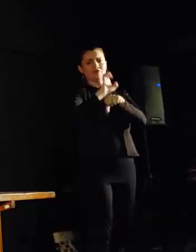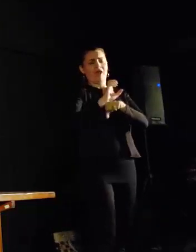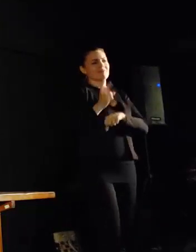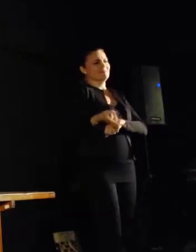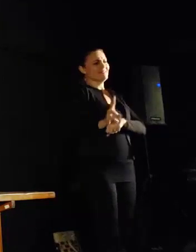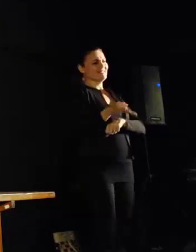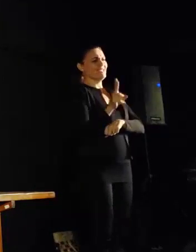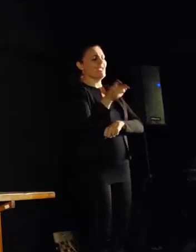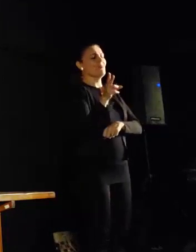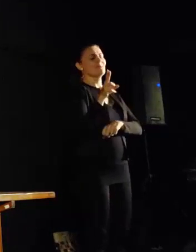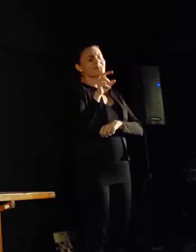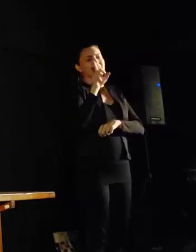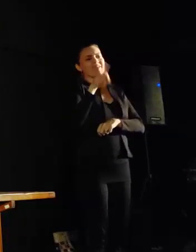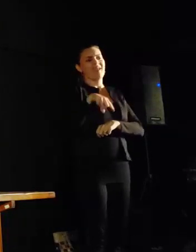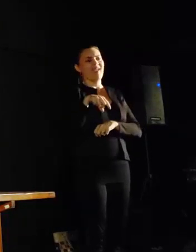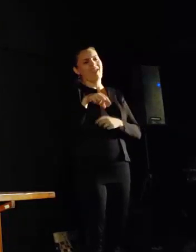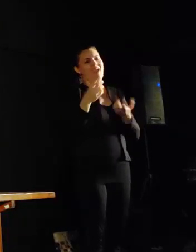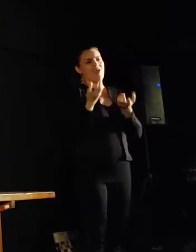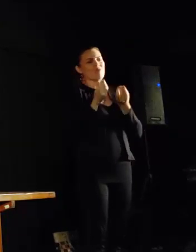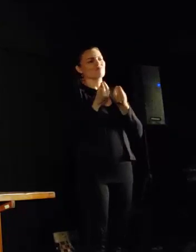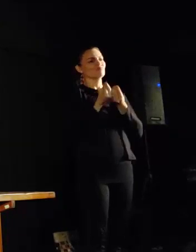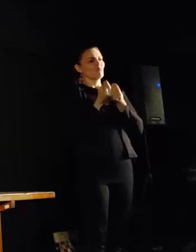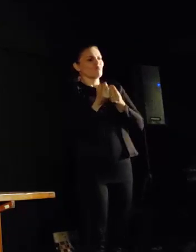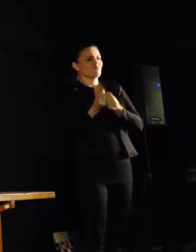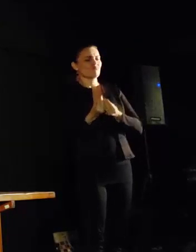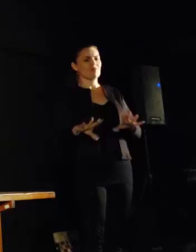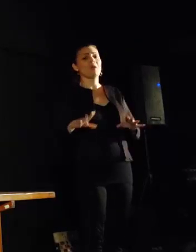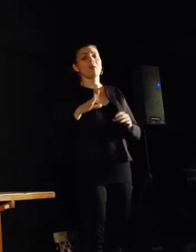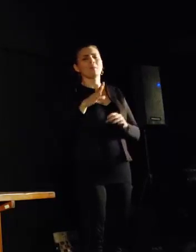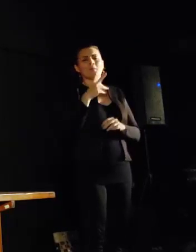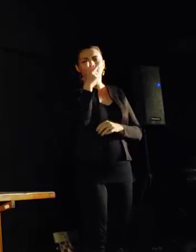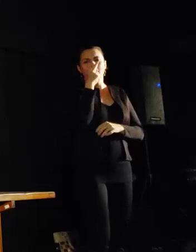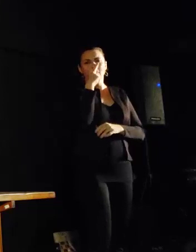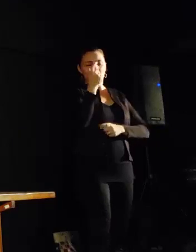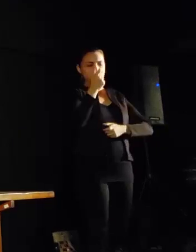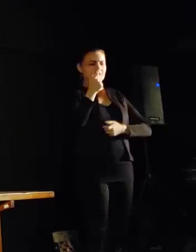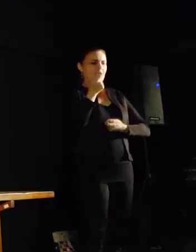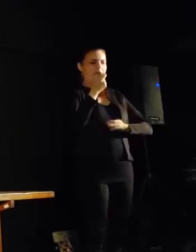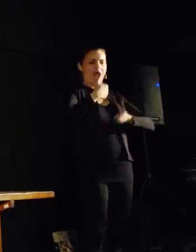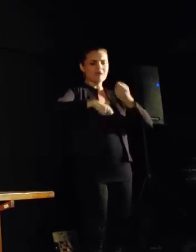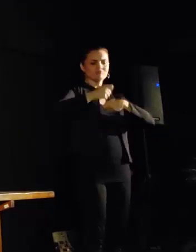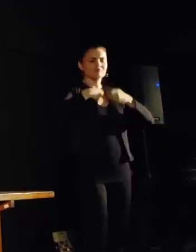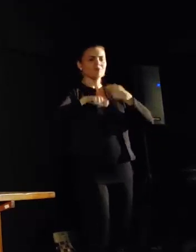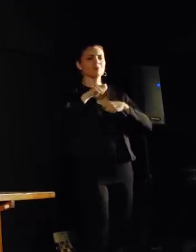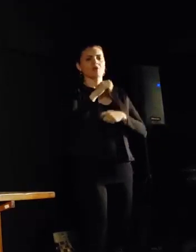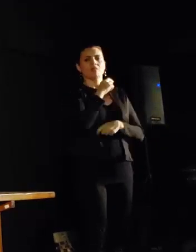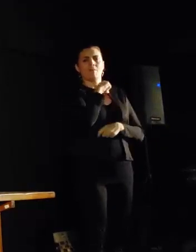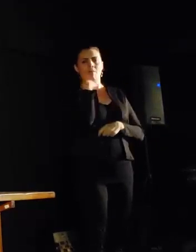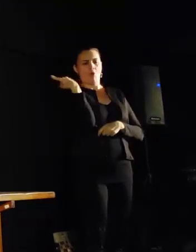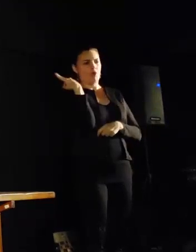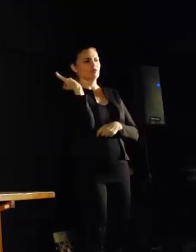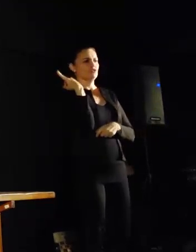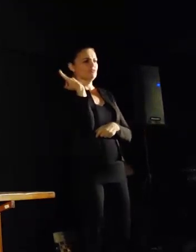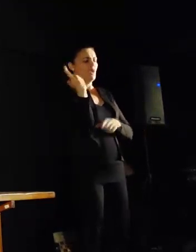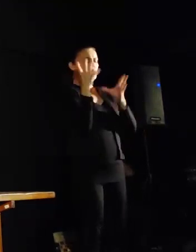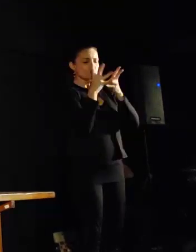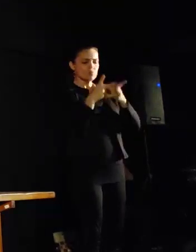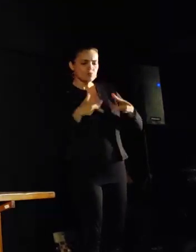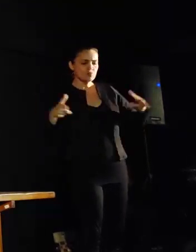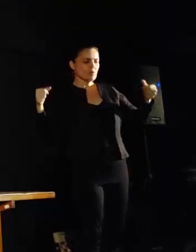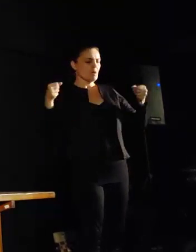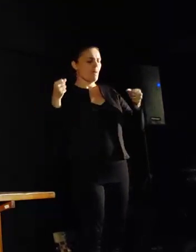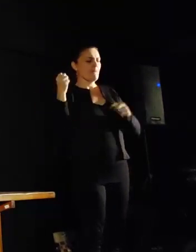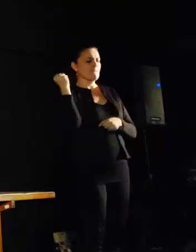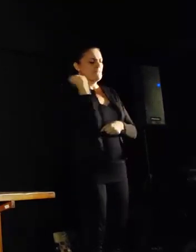um necro-Estado. Um Estado de administração da morte, do desaparecimento, do extermínio,